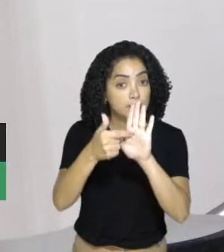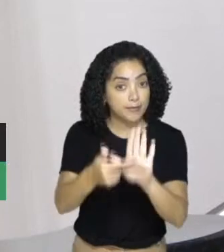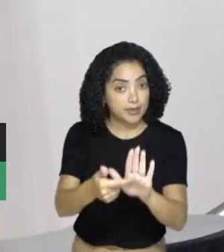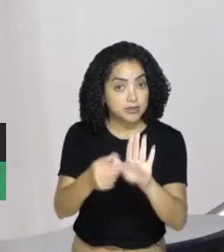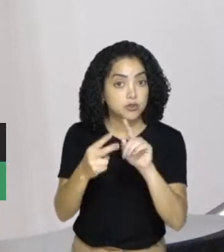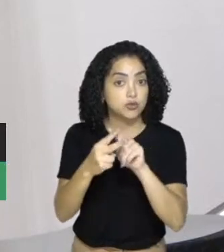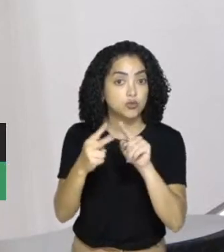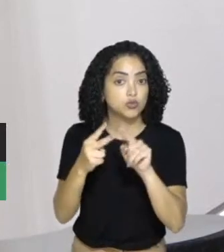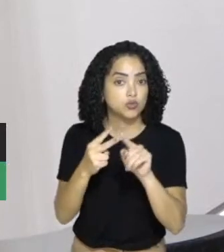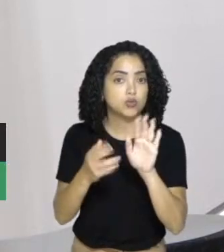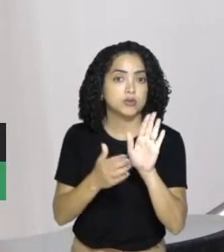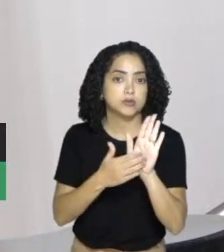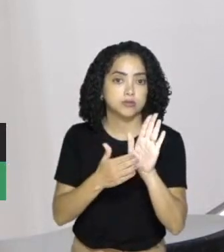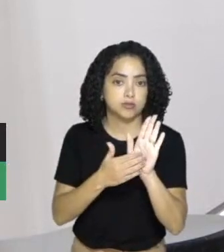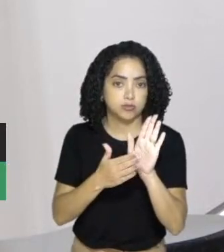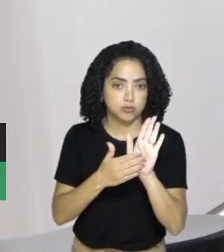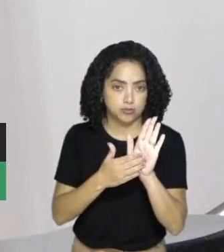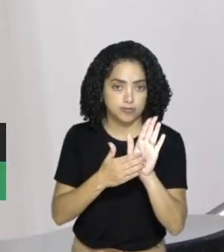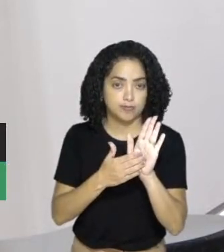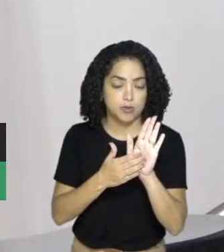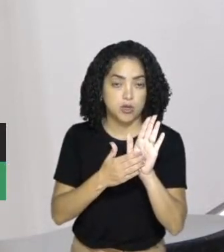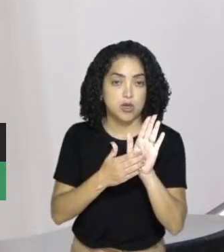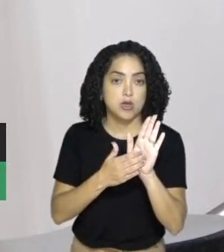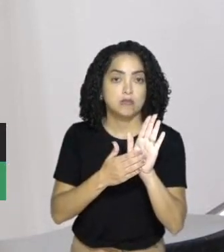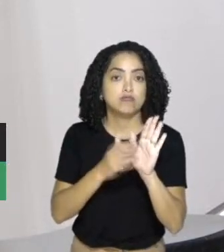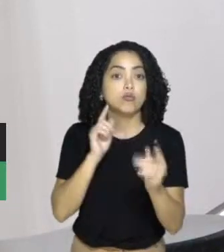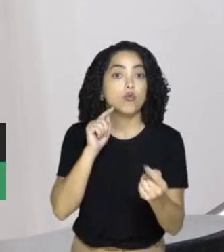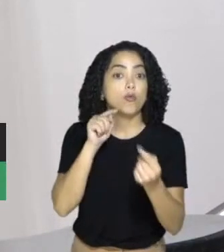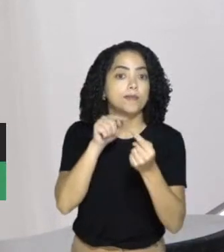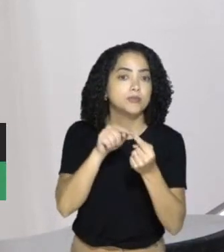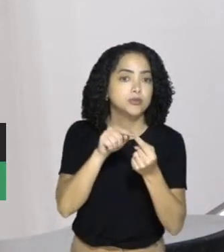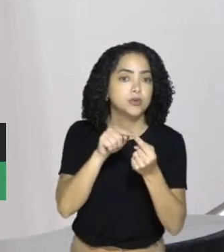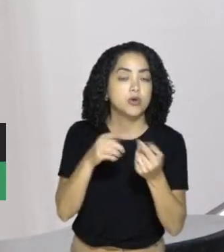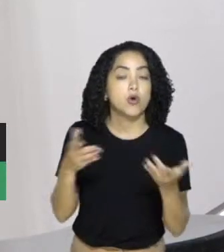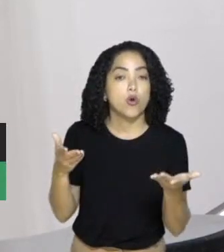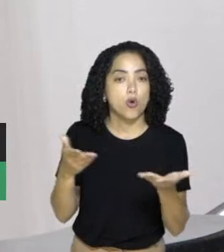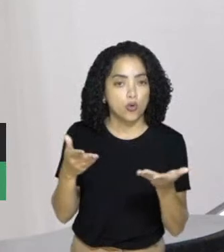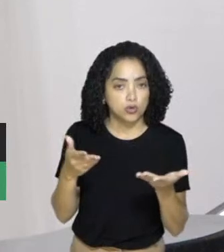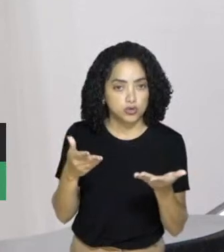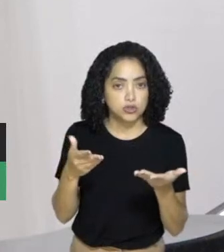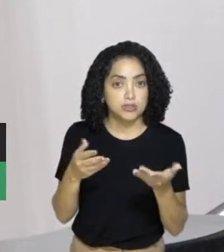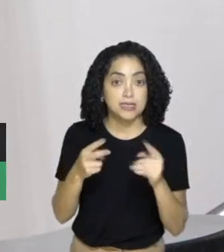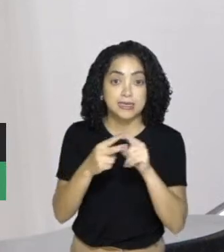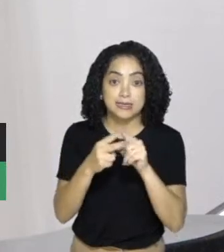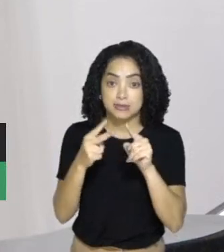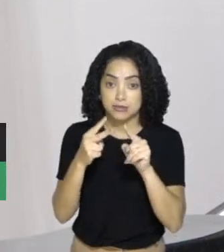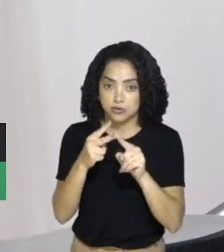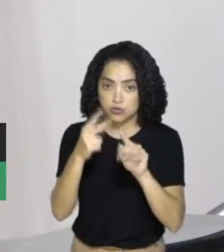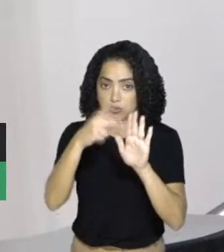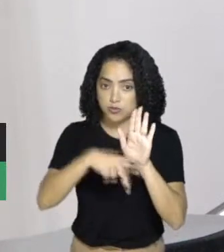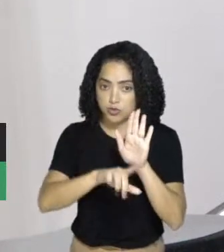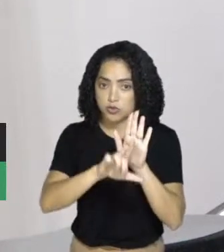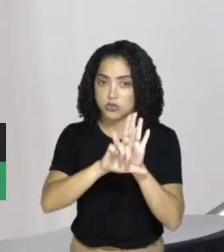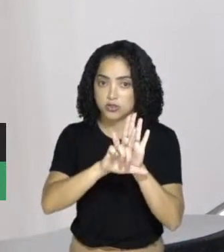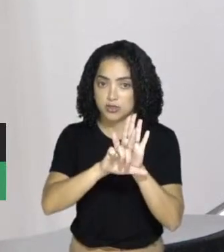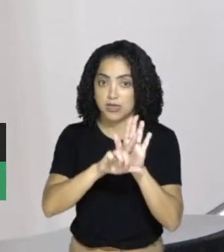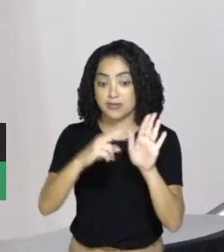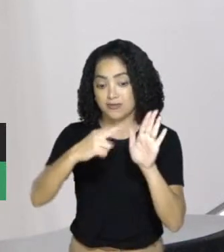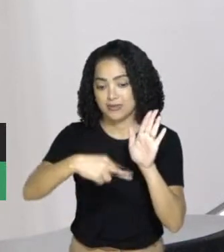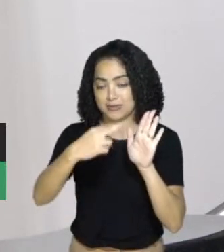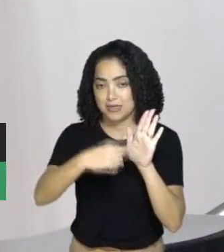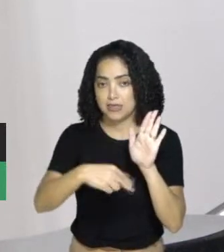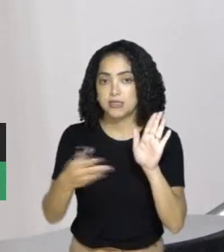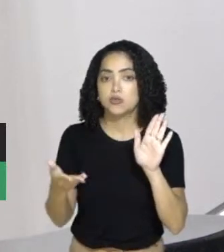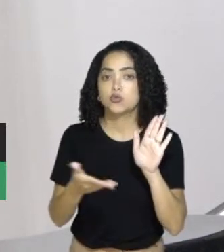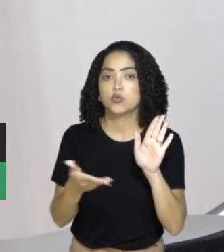propostas com este objetivo. Hoje, os dois projetos de lei serão lidos aqui no plenário,